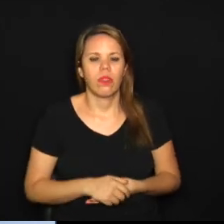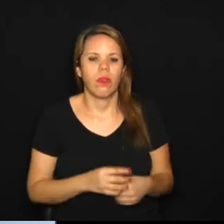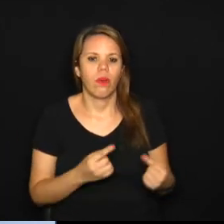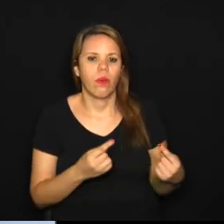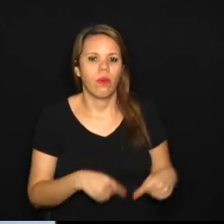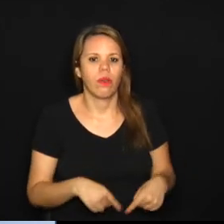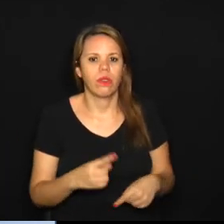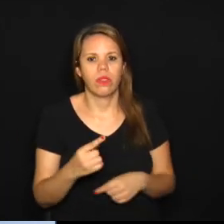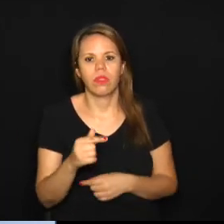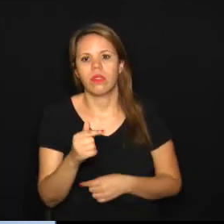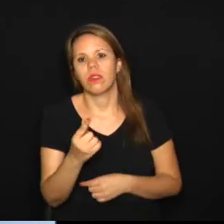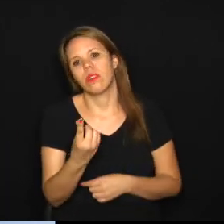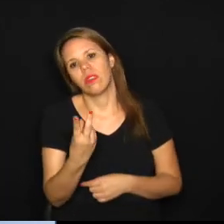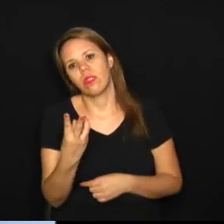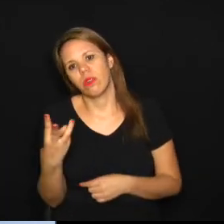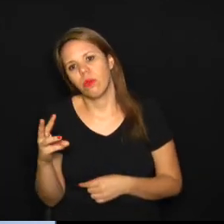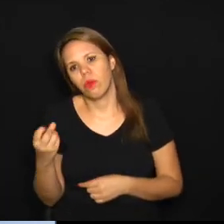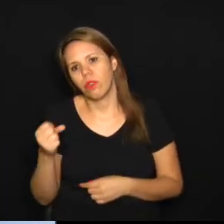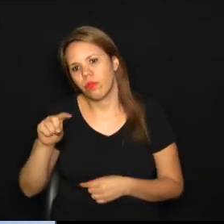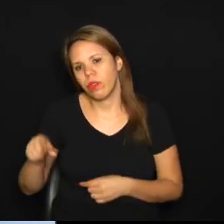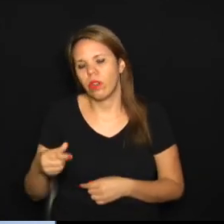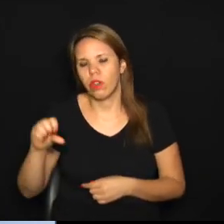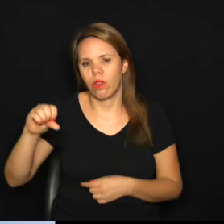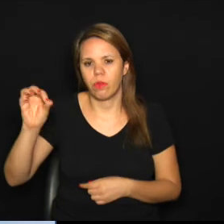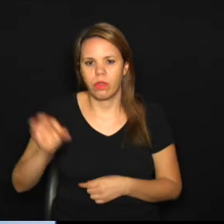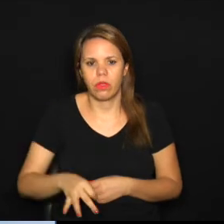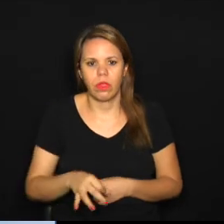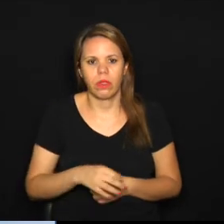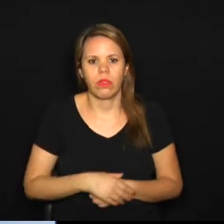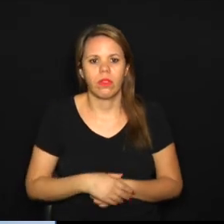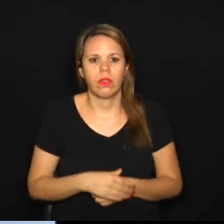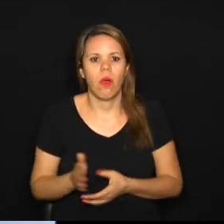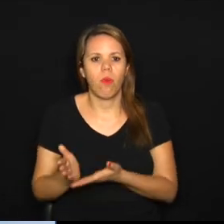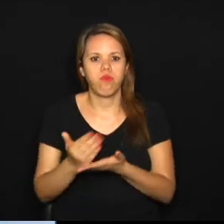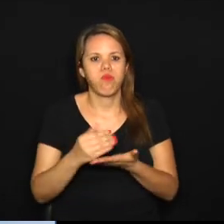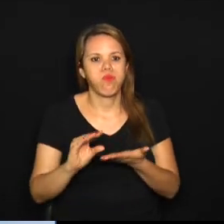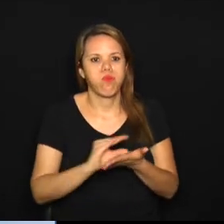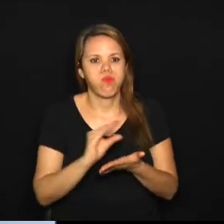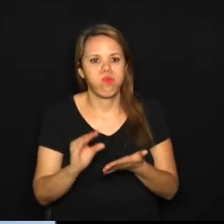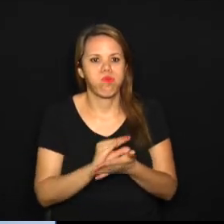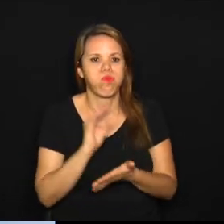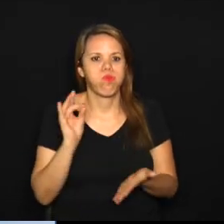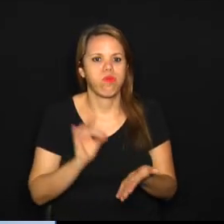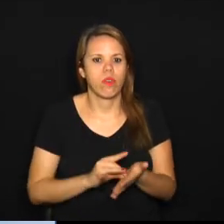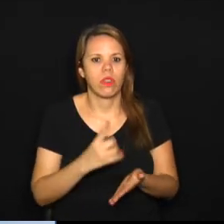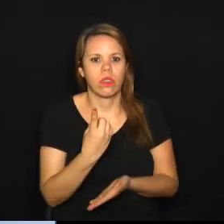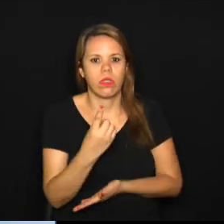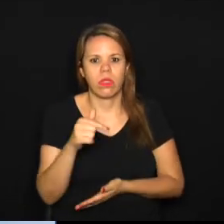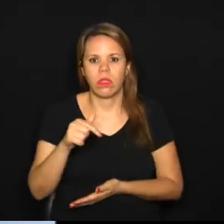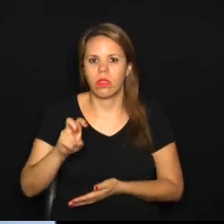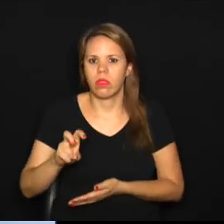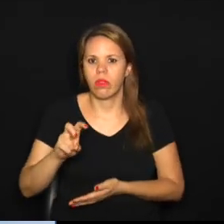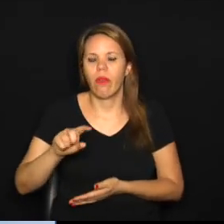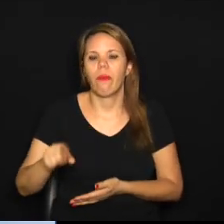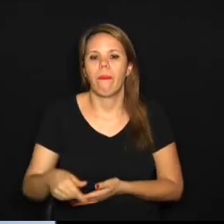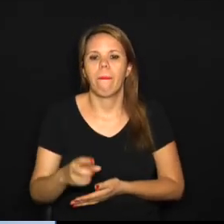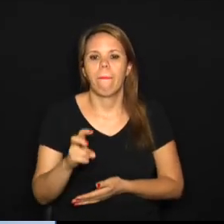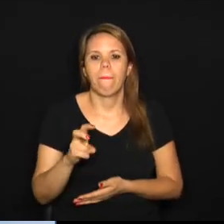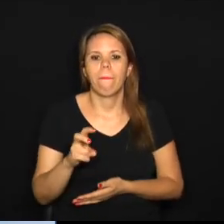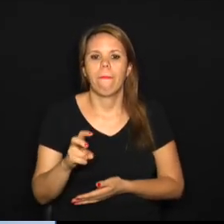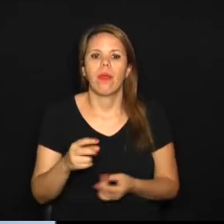uma variação de 38,9%. As receitas de capital tiveram uma realização de 175.500.000